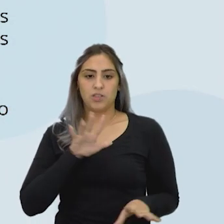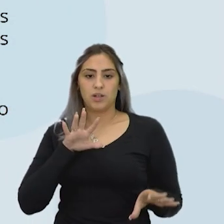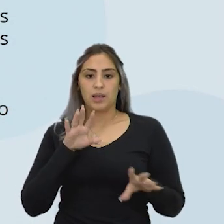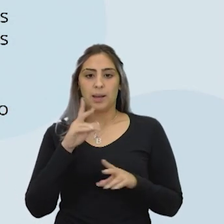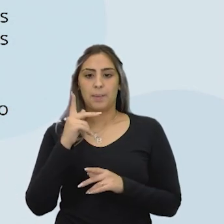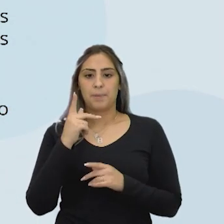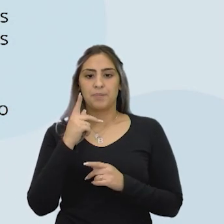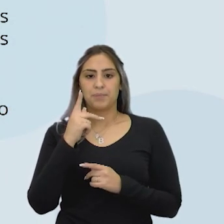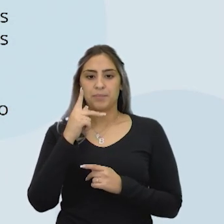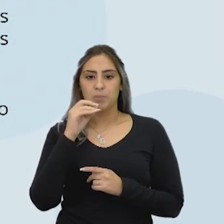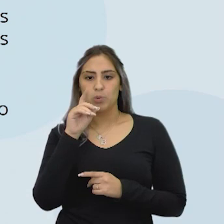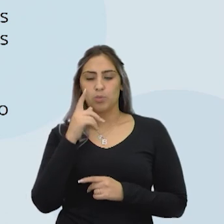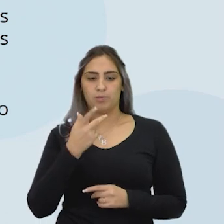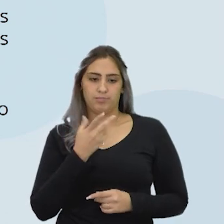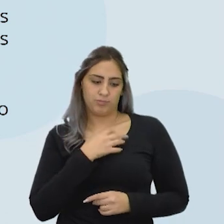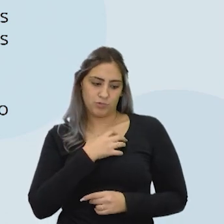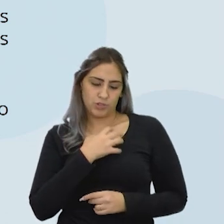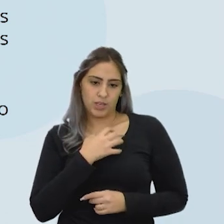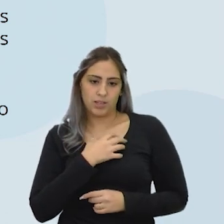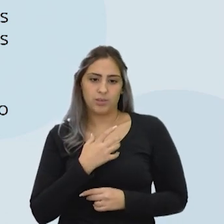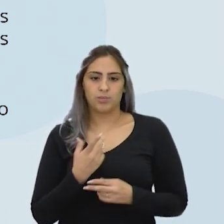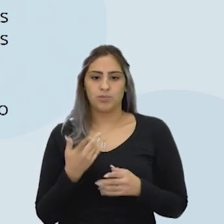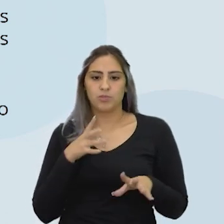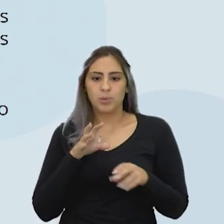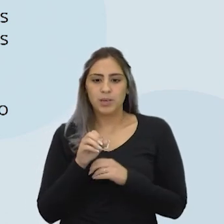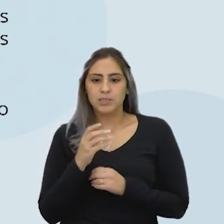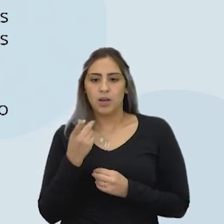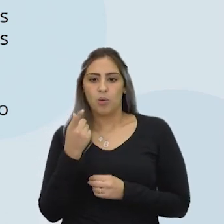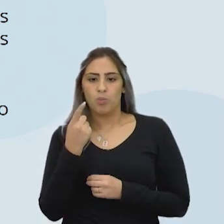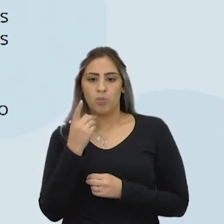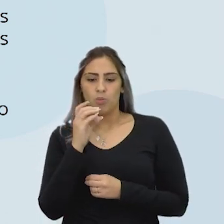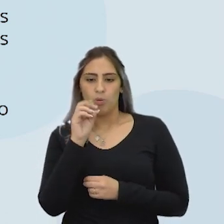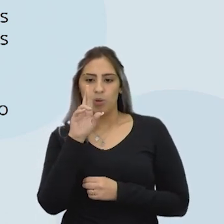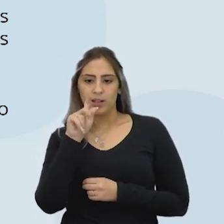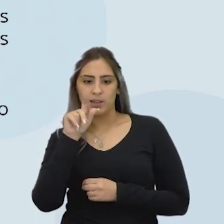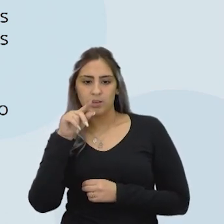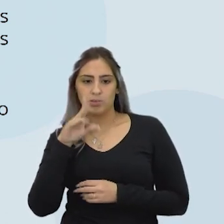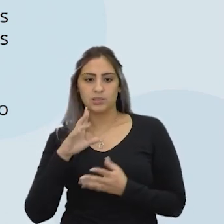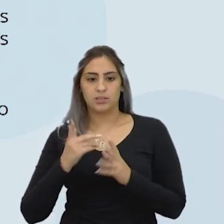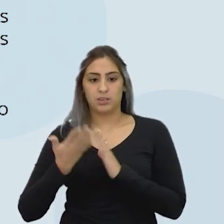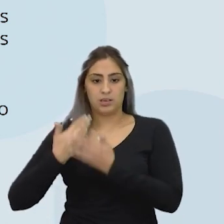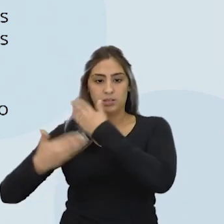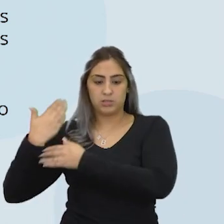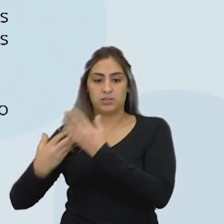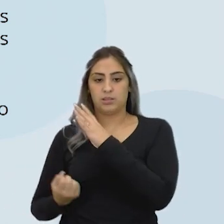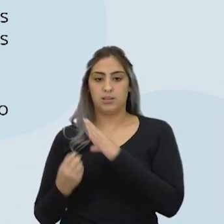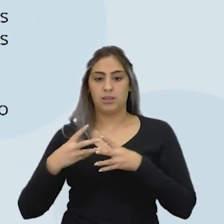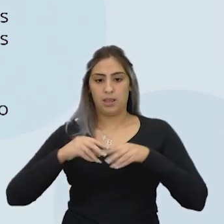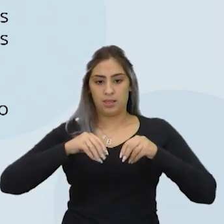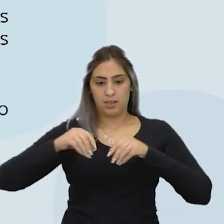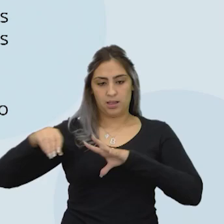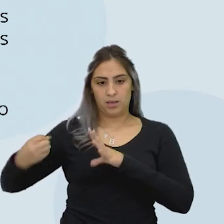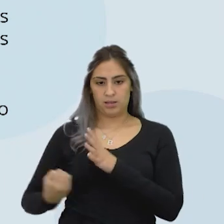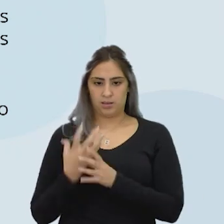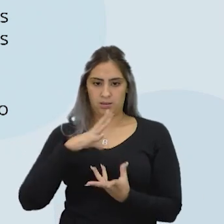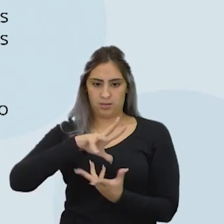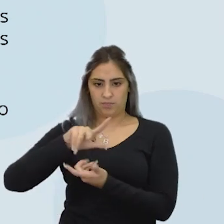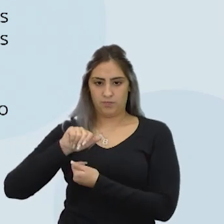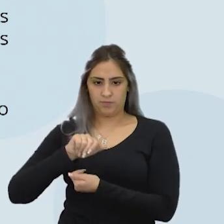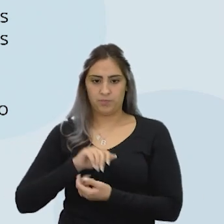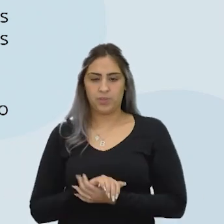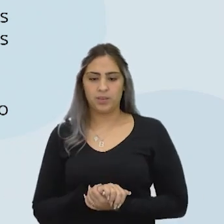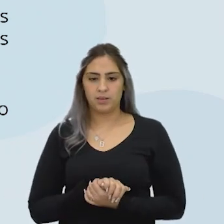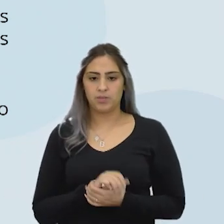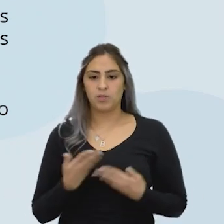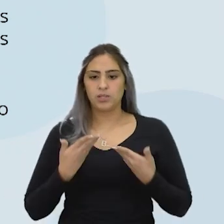dos compostos orgânicos até mesmo antes do surgimento da Terra, favorecendo a hipótese heterotrófica. Então